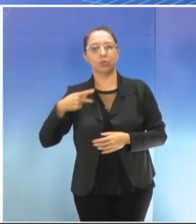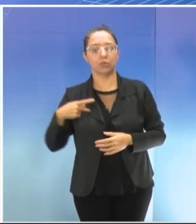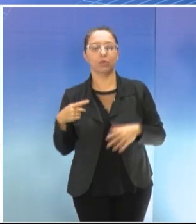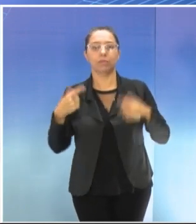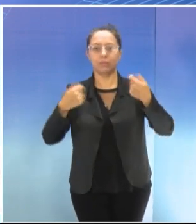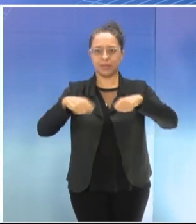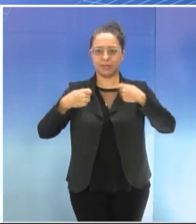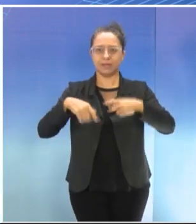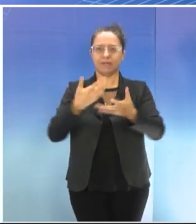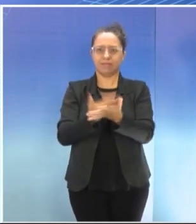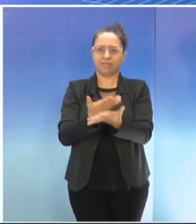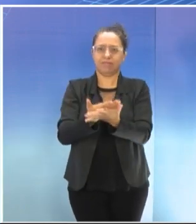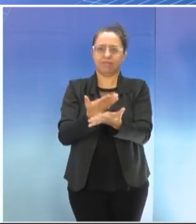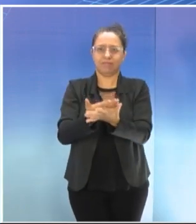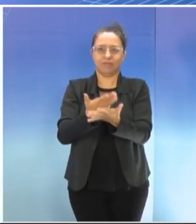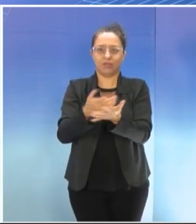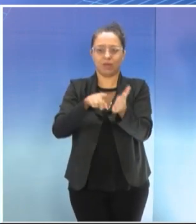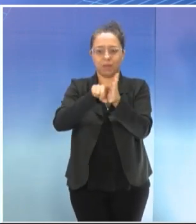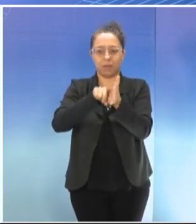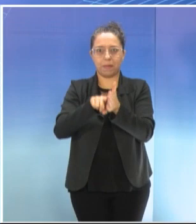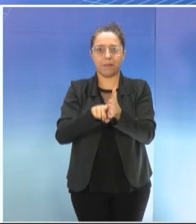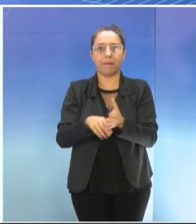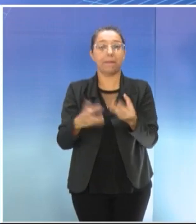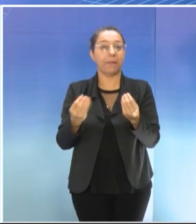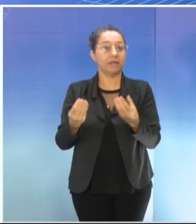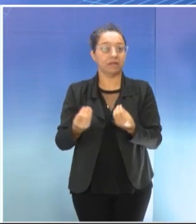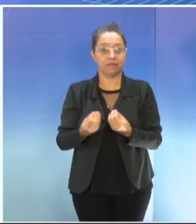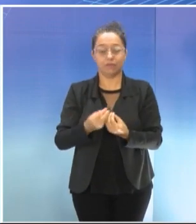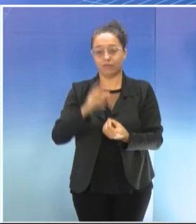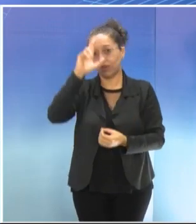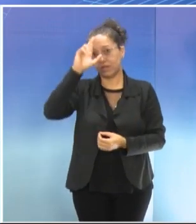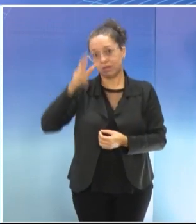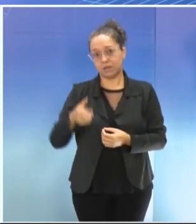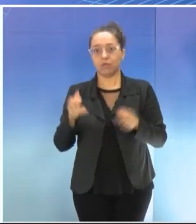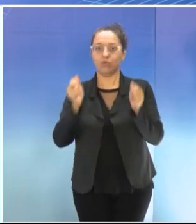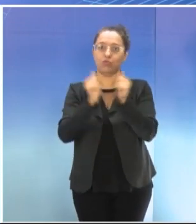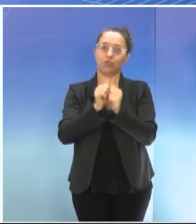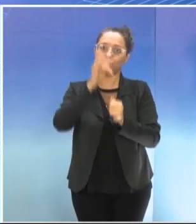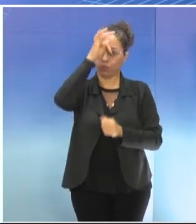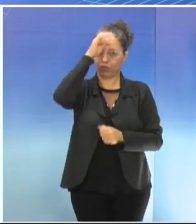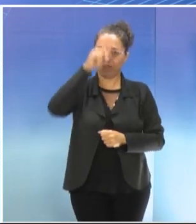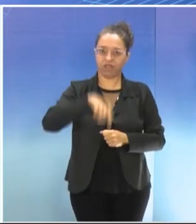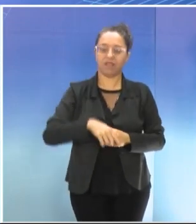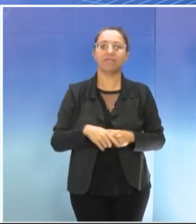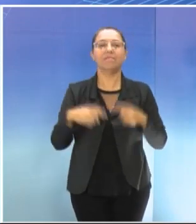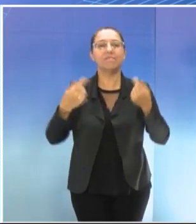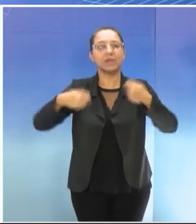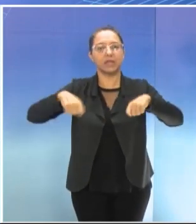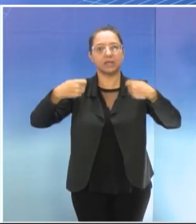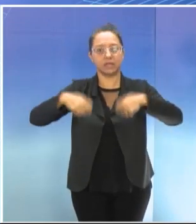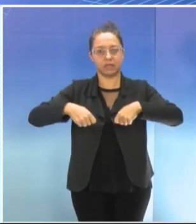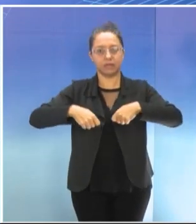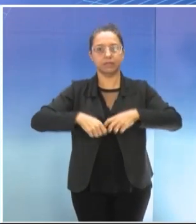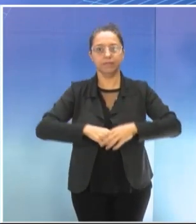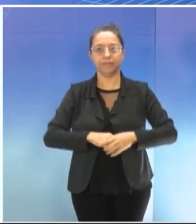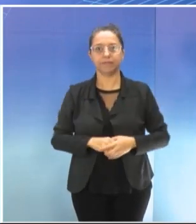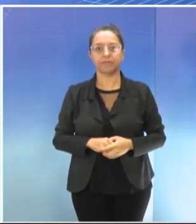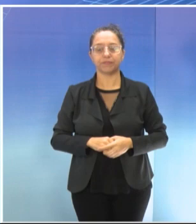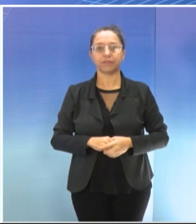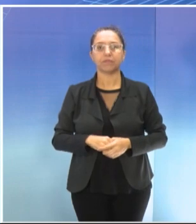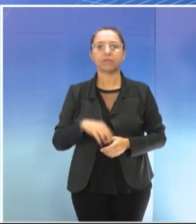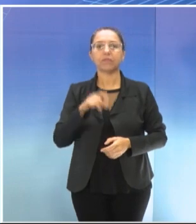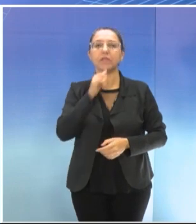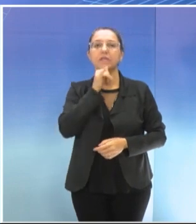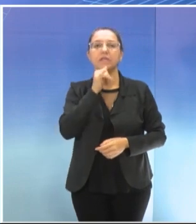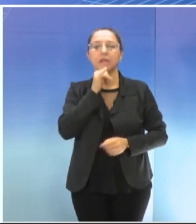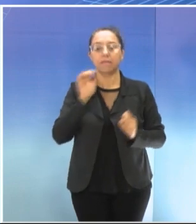ou um pastor ou a fé cristã, ele precisa ser racional. Mesmo que a fé ultrapasse, às